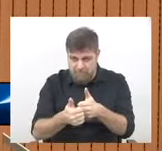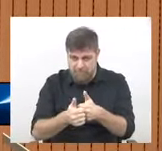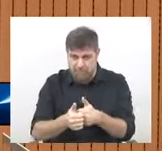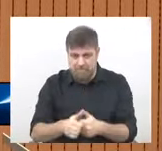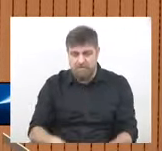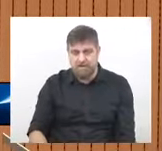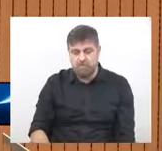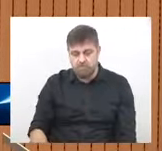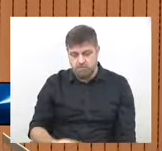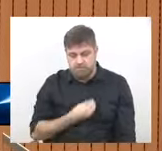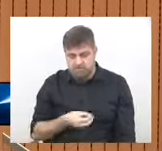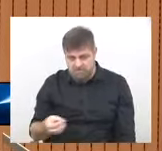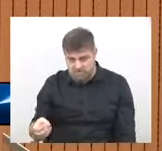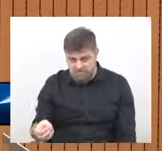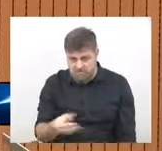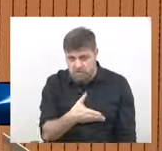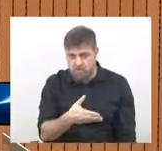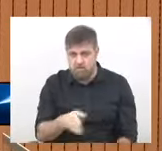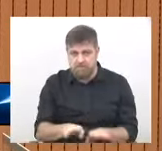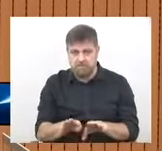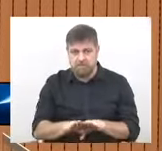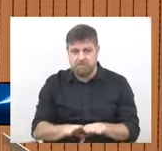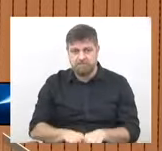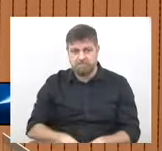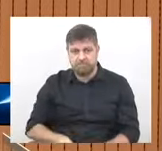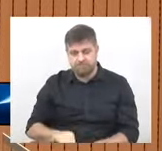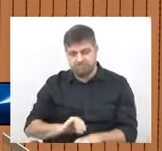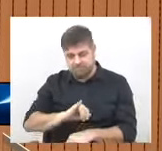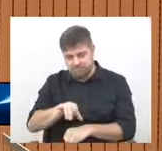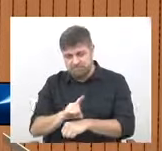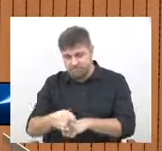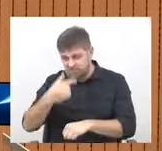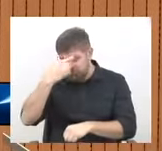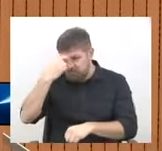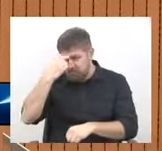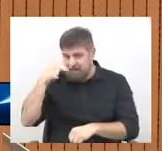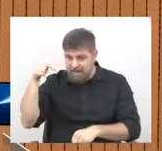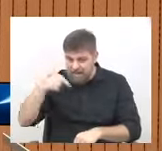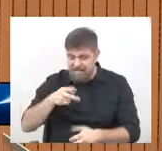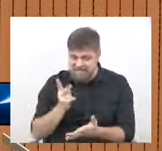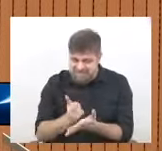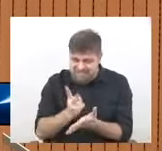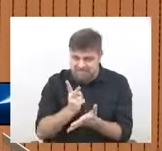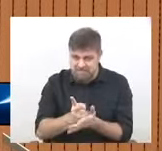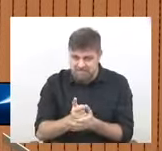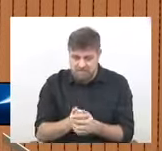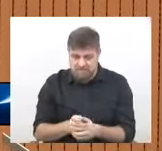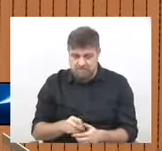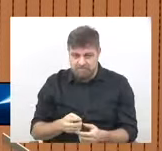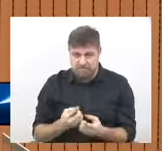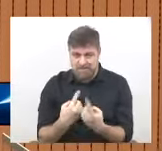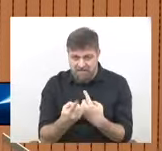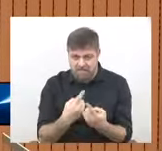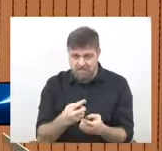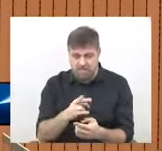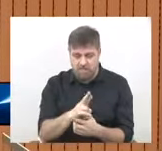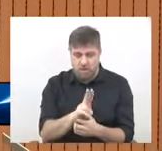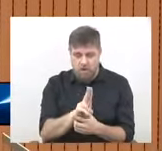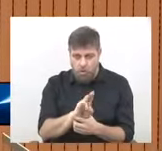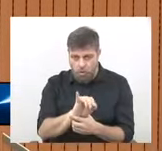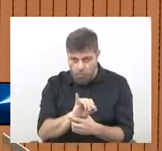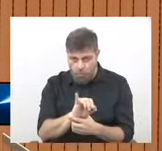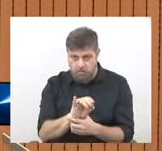Vida Nova, Parque Universitário, que utilizam necessariamente só tem a Avenida Rodrigues para